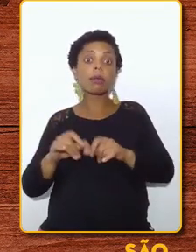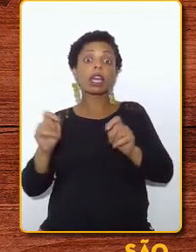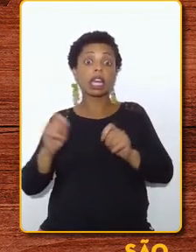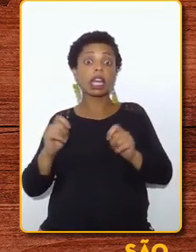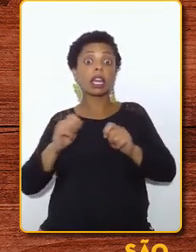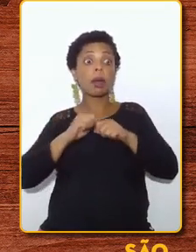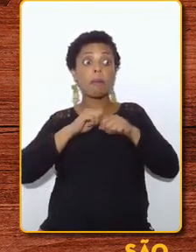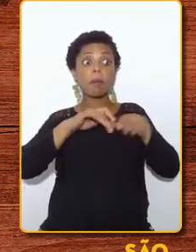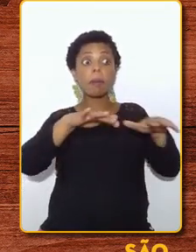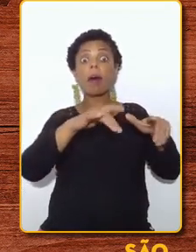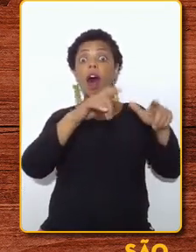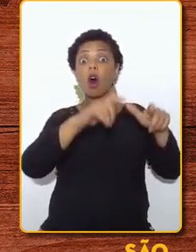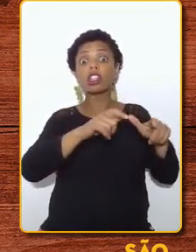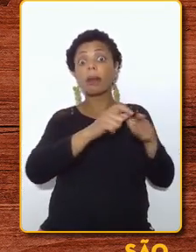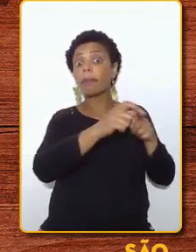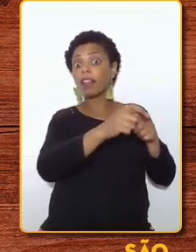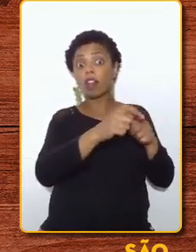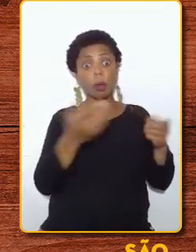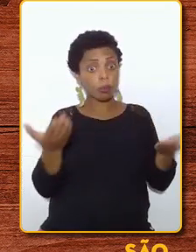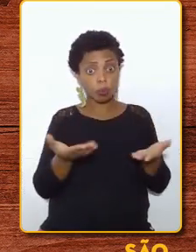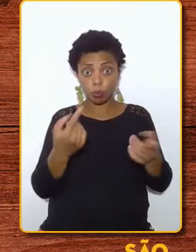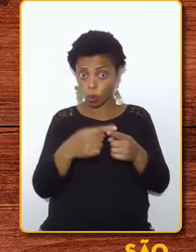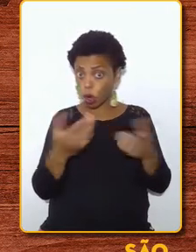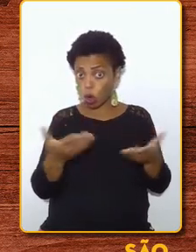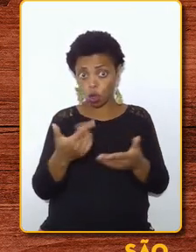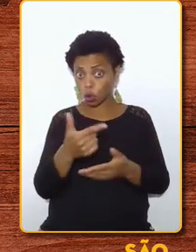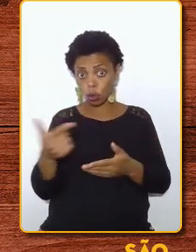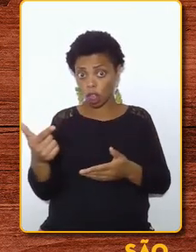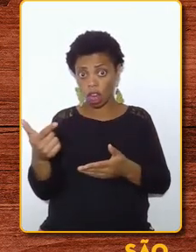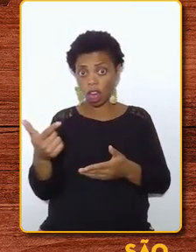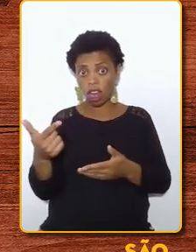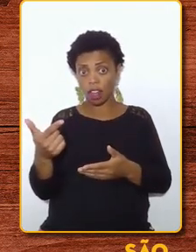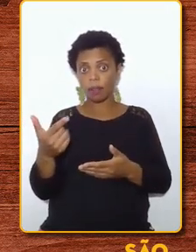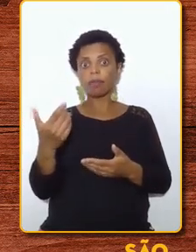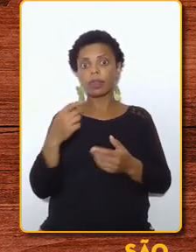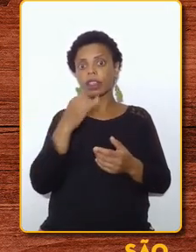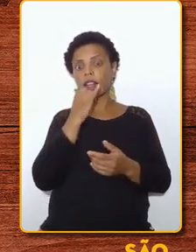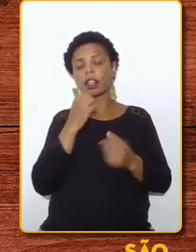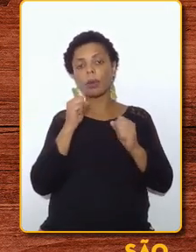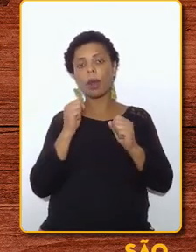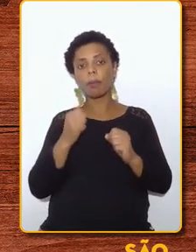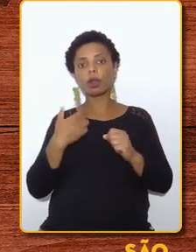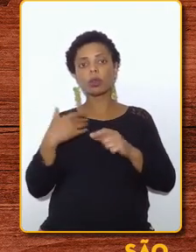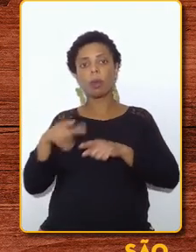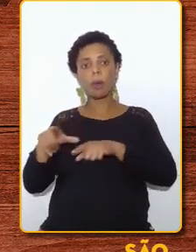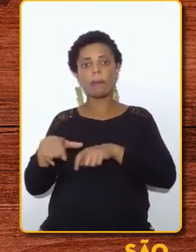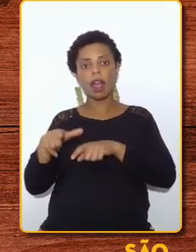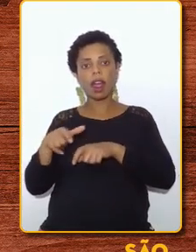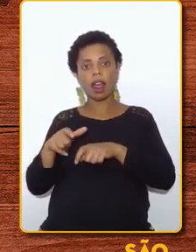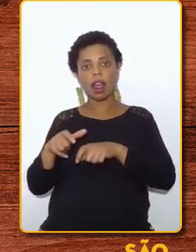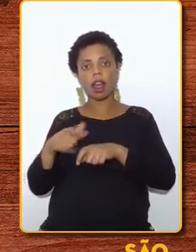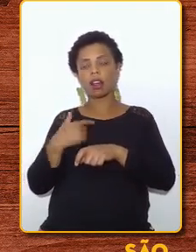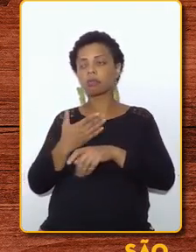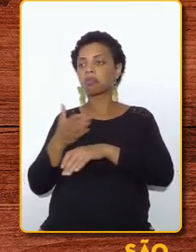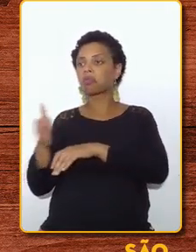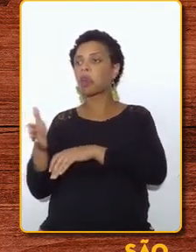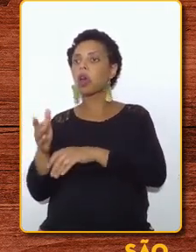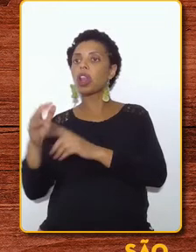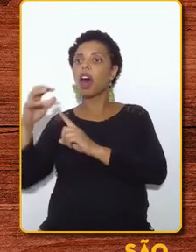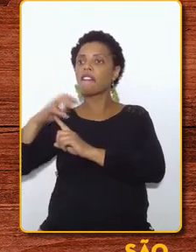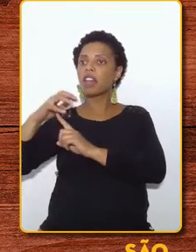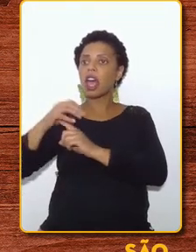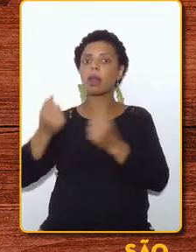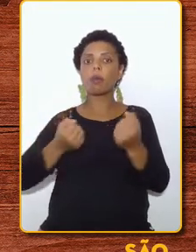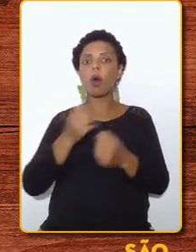hoje não chega, né? Hoje eu posso ter acesso, mesmo no meu supermercado, né, ou na feira, pegar o carro e